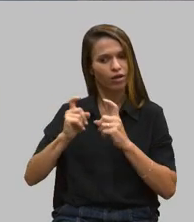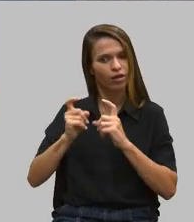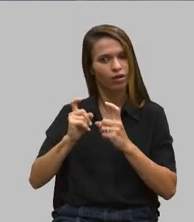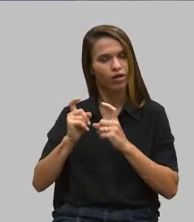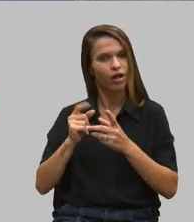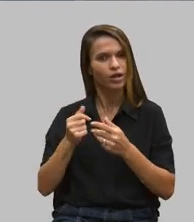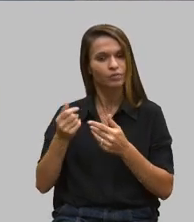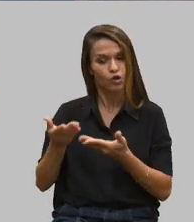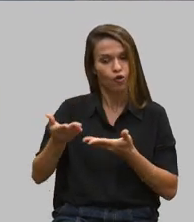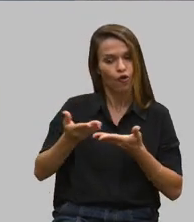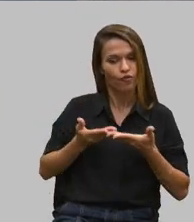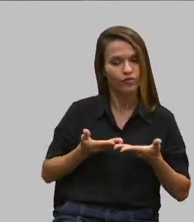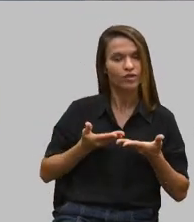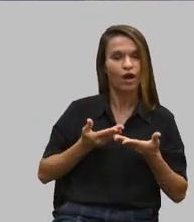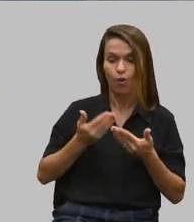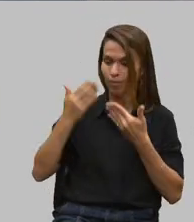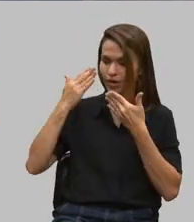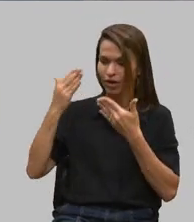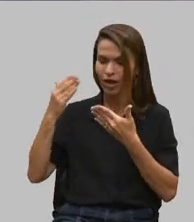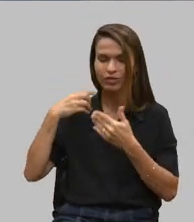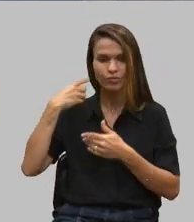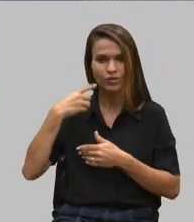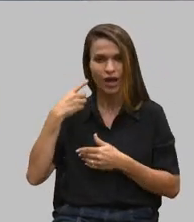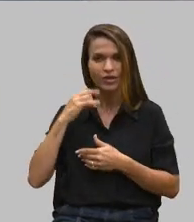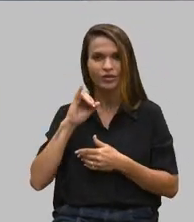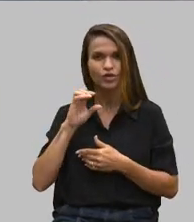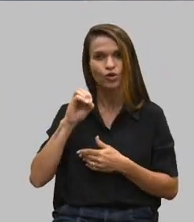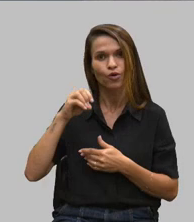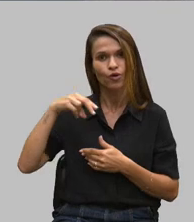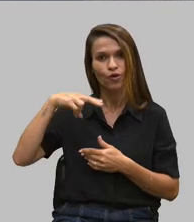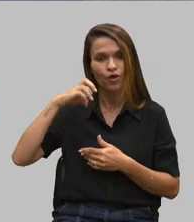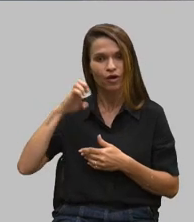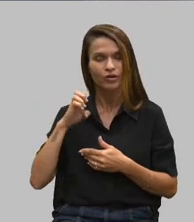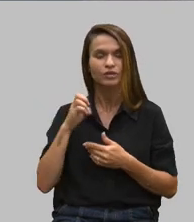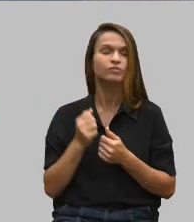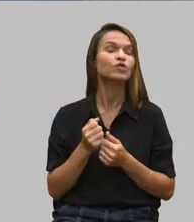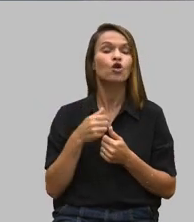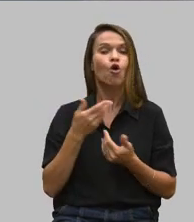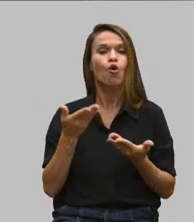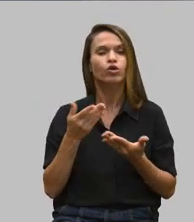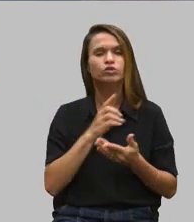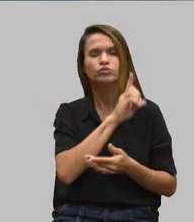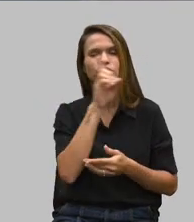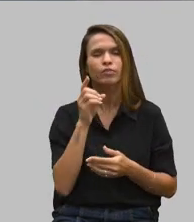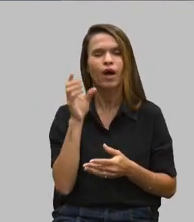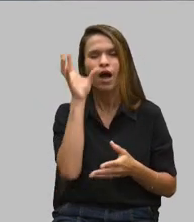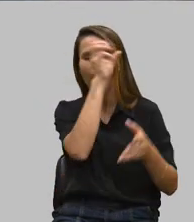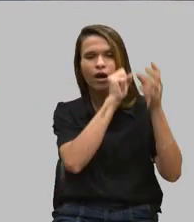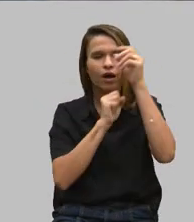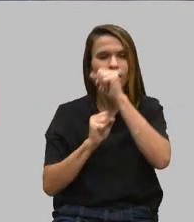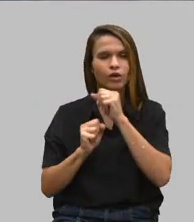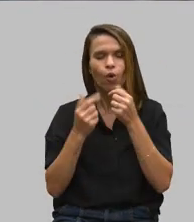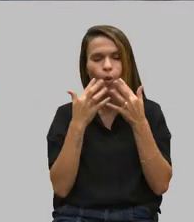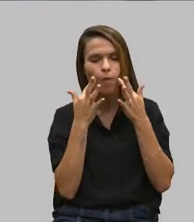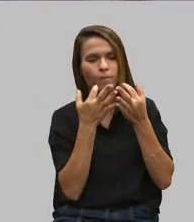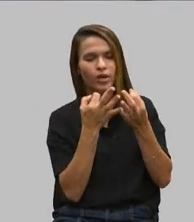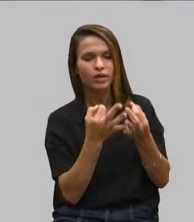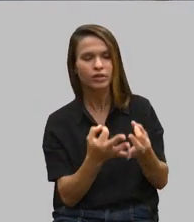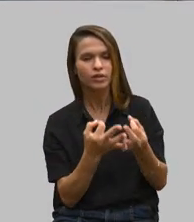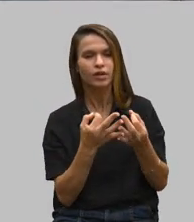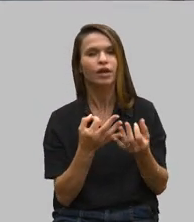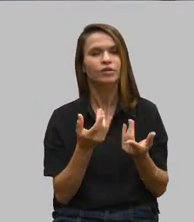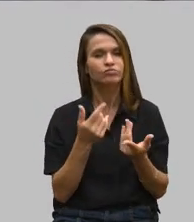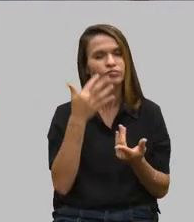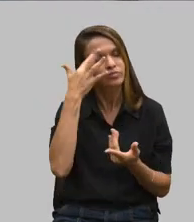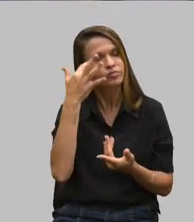ion por isso e vocês e hoje é pra gente escutar pra gente aprender pra gente entender por parte do secretários da equipe esse